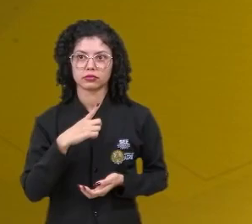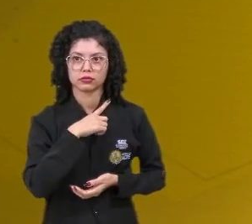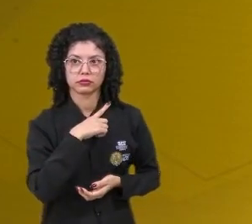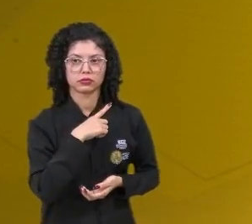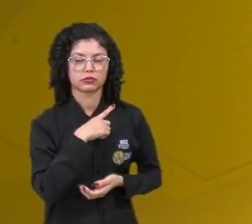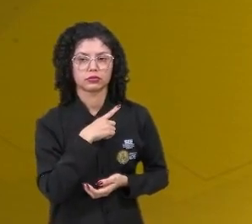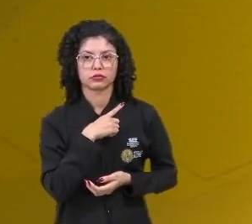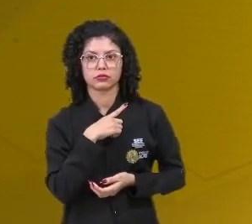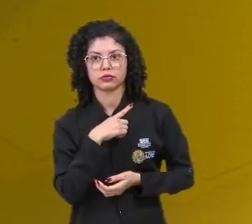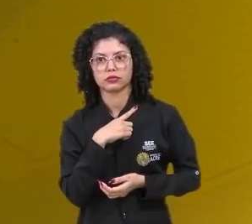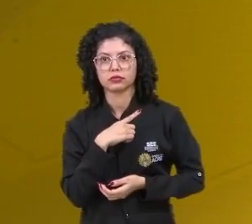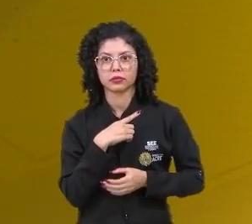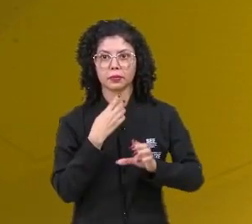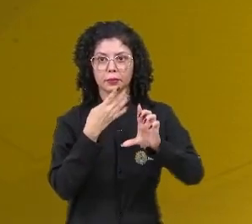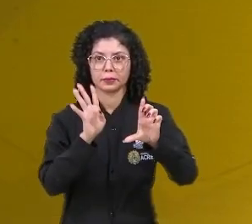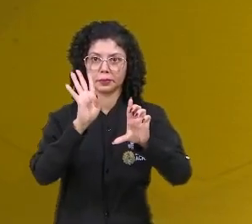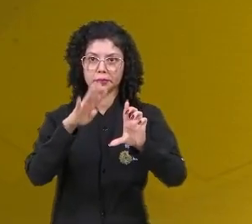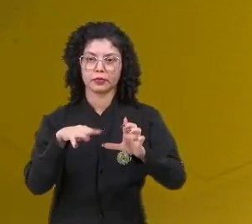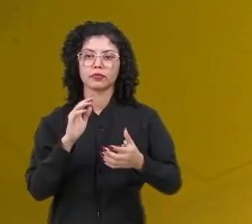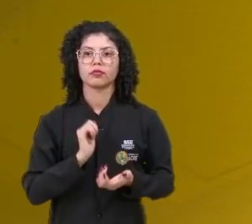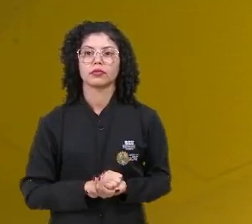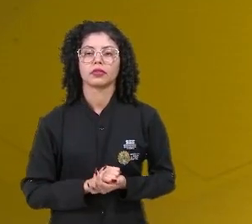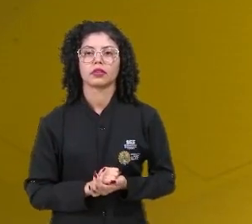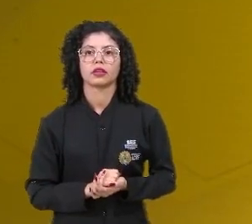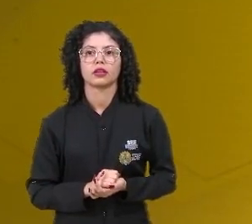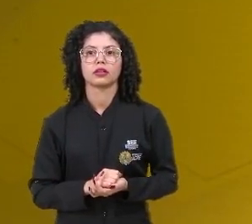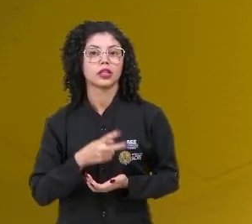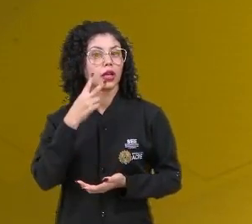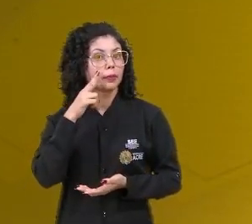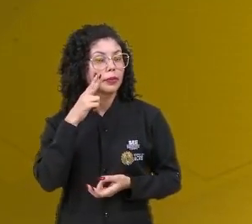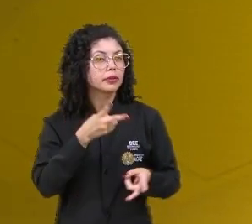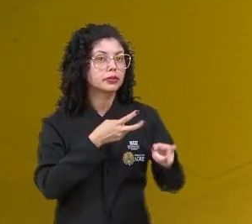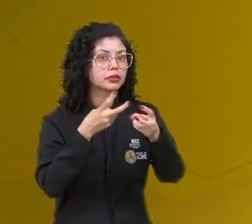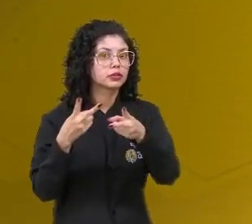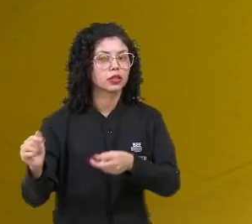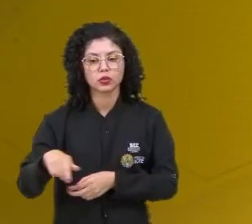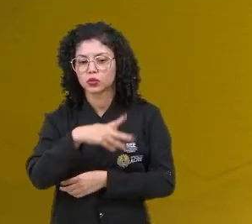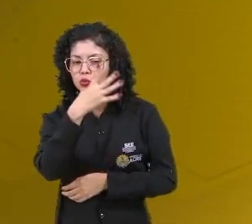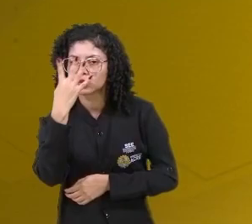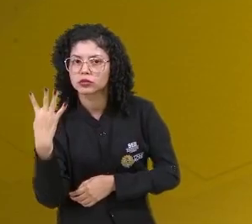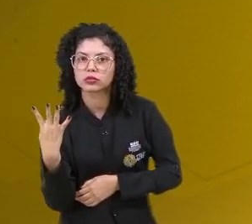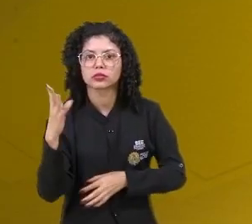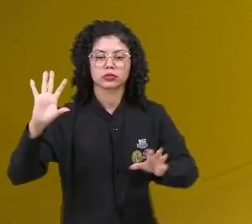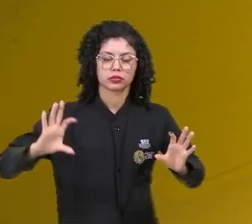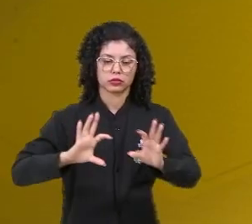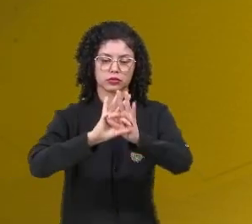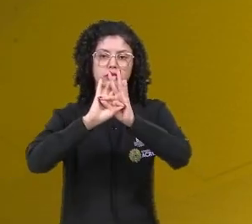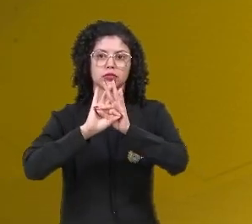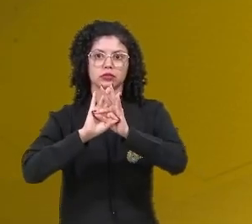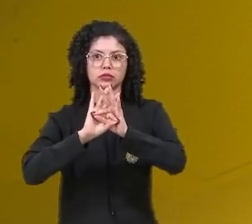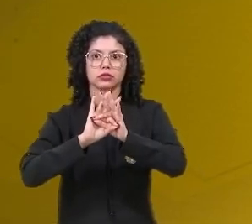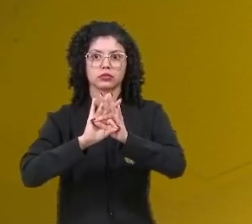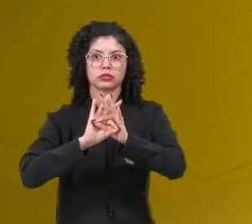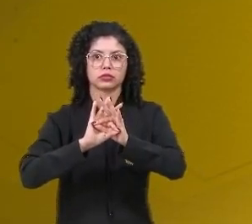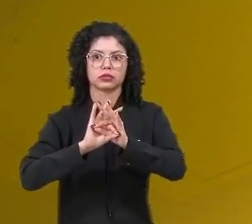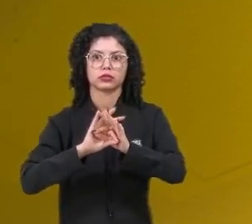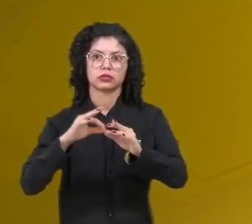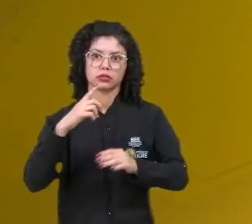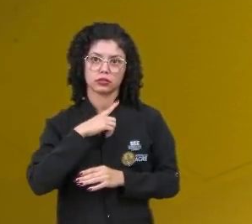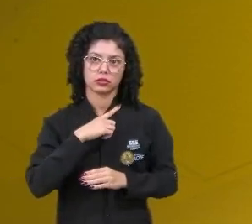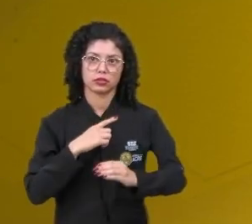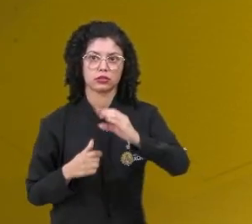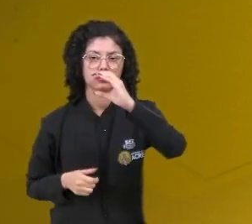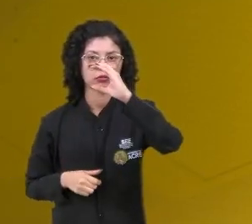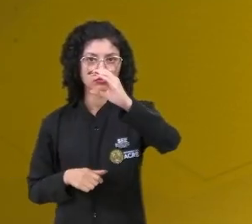faz, tá? Na tabelinha aqui, você vai observar somente a quantidade de ligações sigmas que o carbono